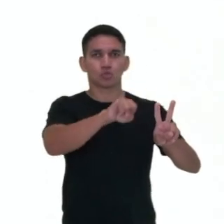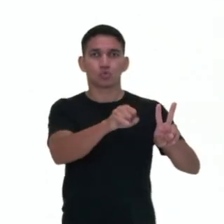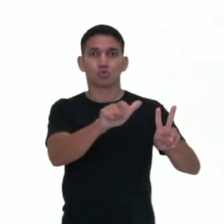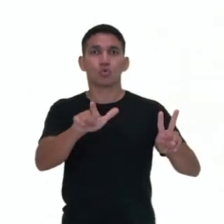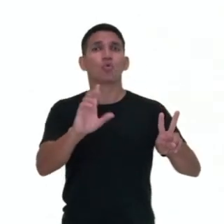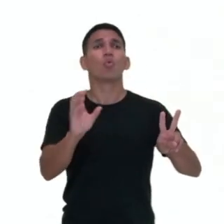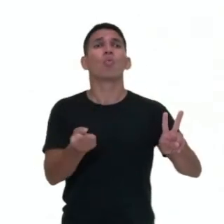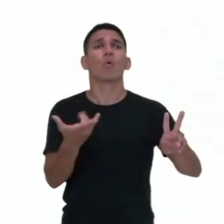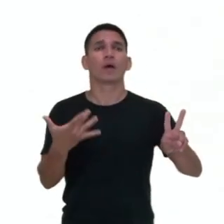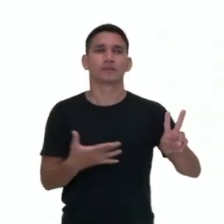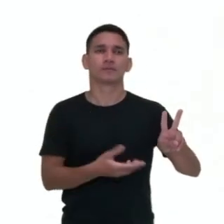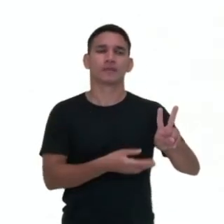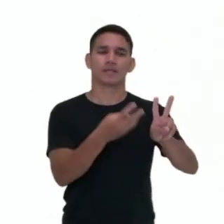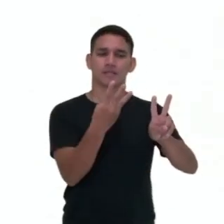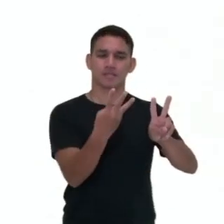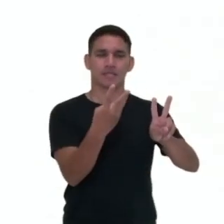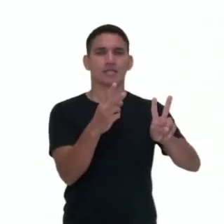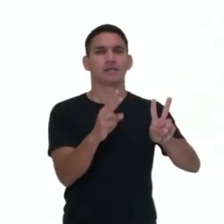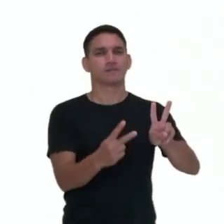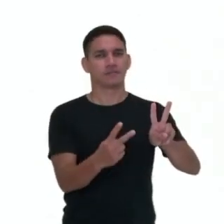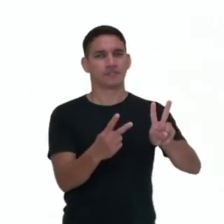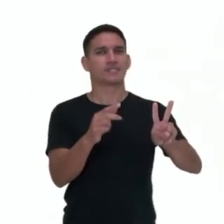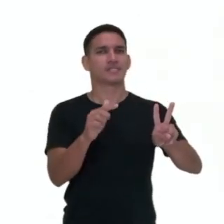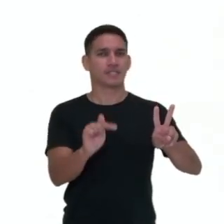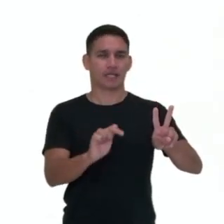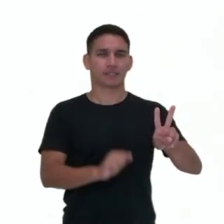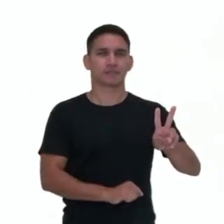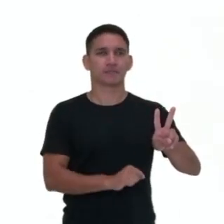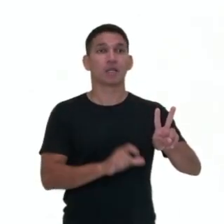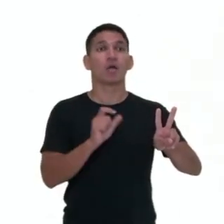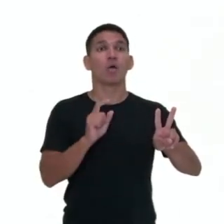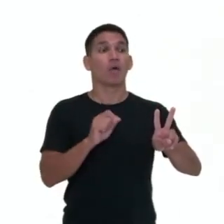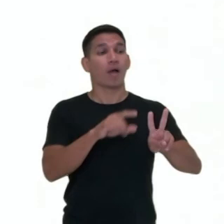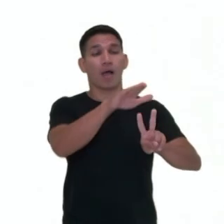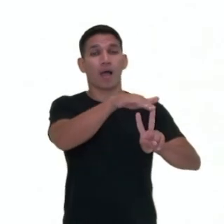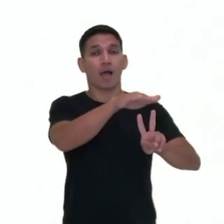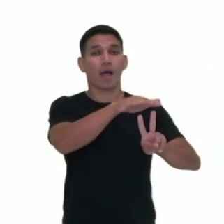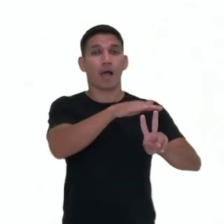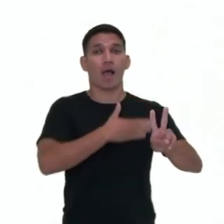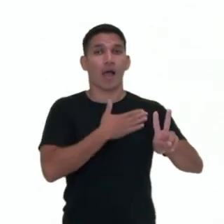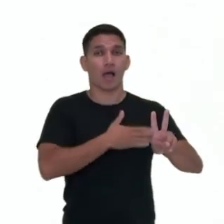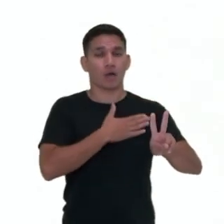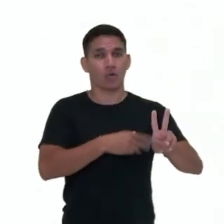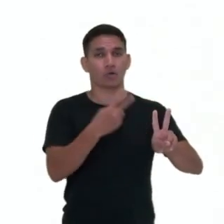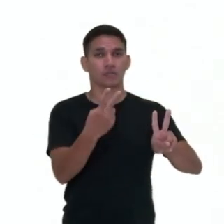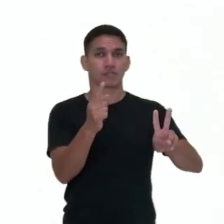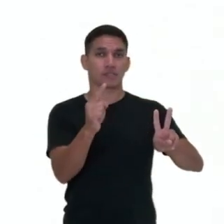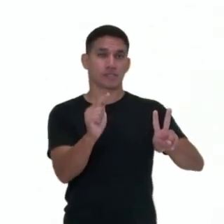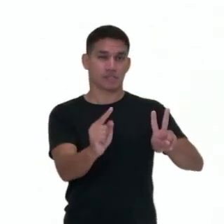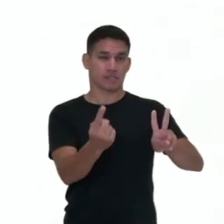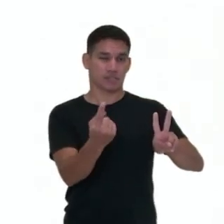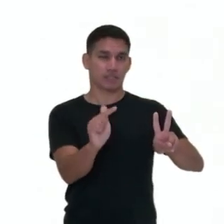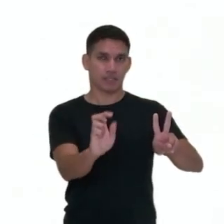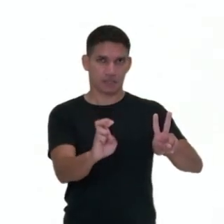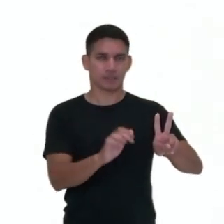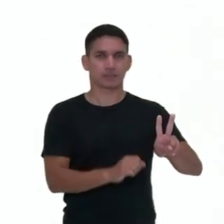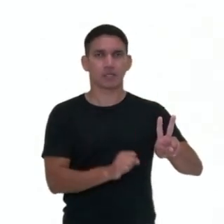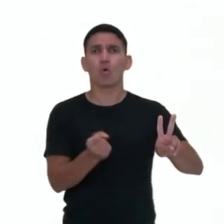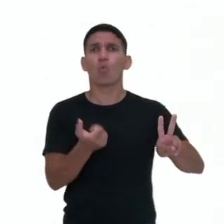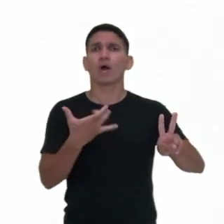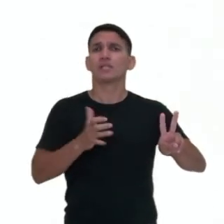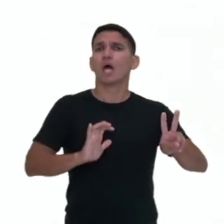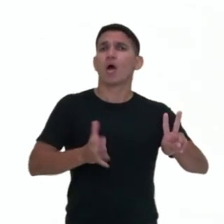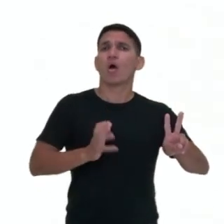pessoal? 327. E para o mês de agosto, pessoal, 215. O número de rodas necessário para